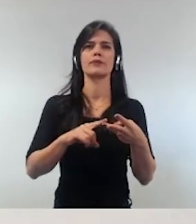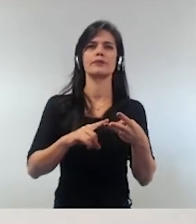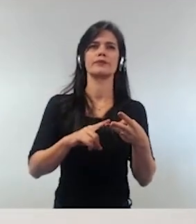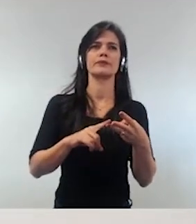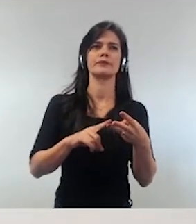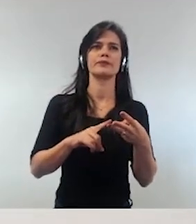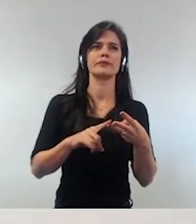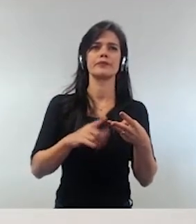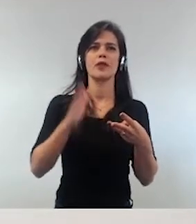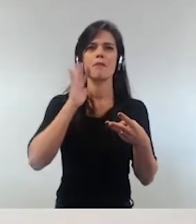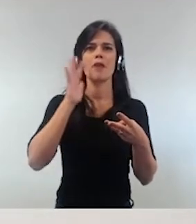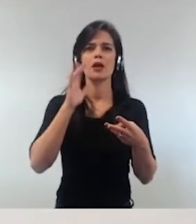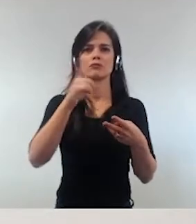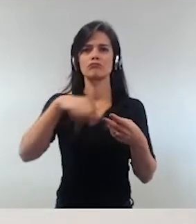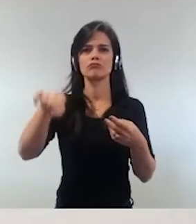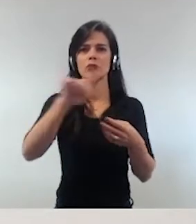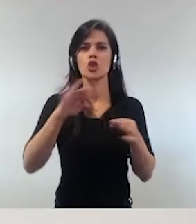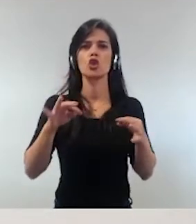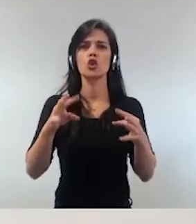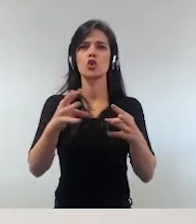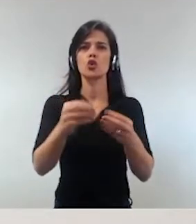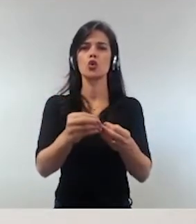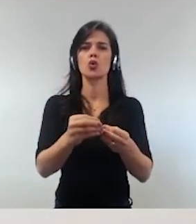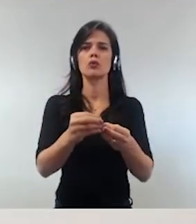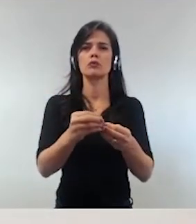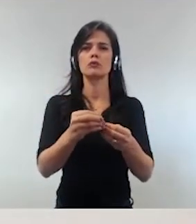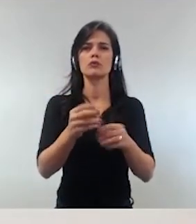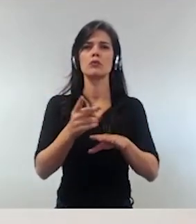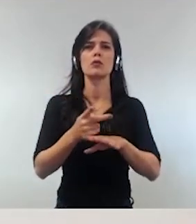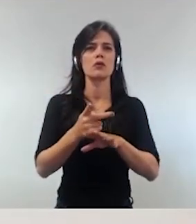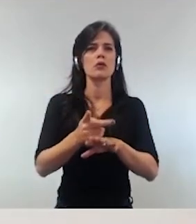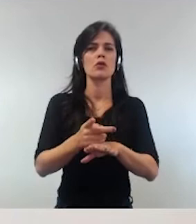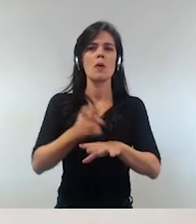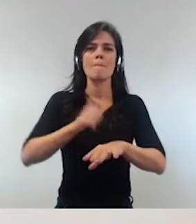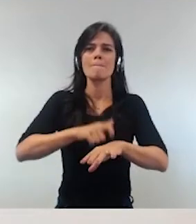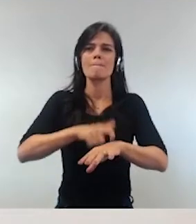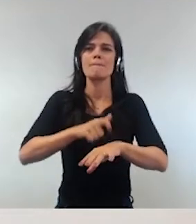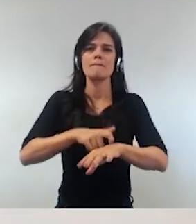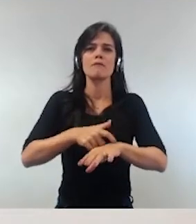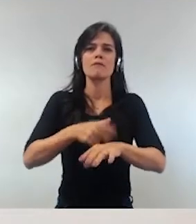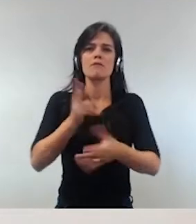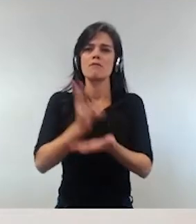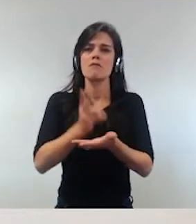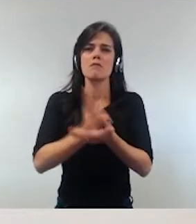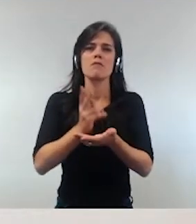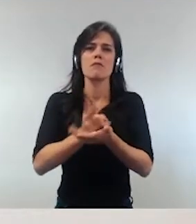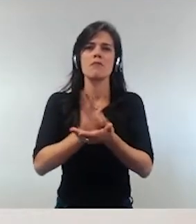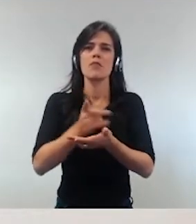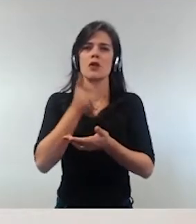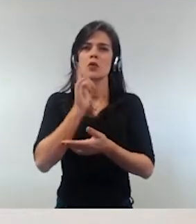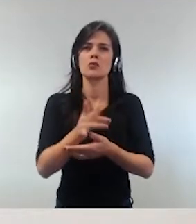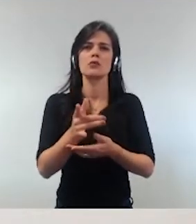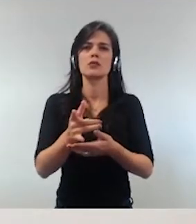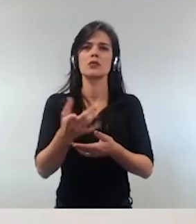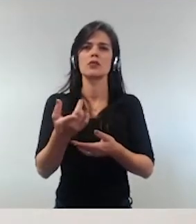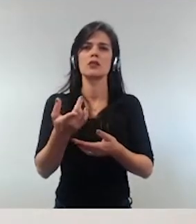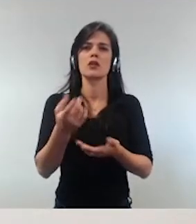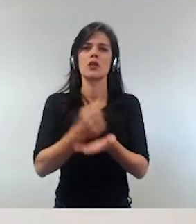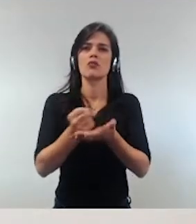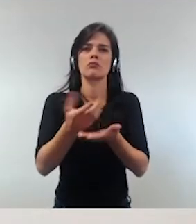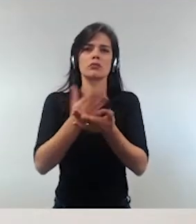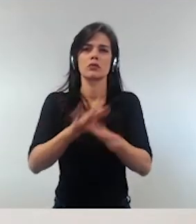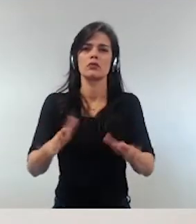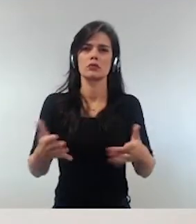Imaginem os senhores se todos buscassem no mesmo momento uma recomposição, né? Então, esse